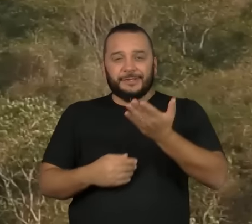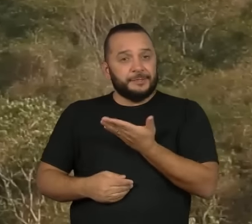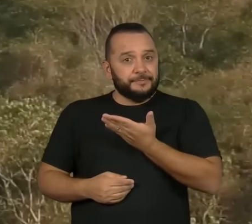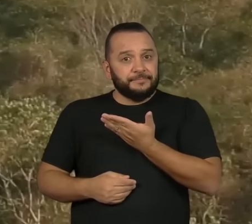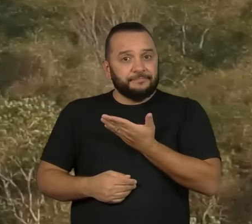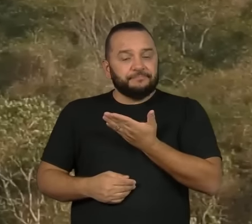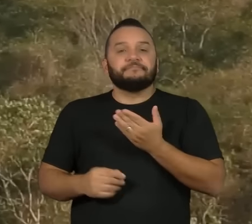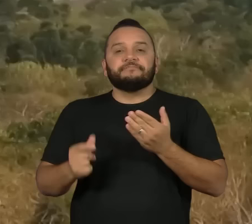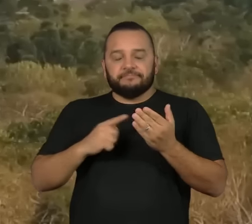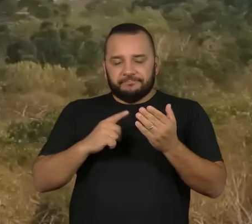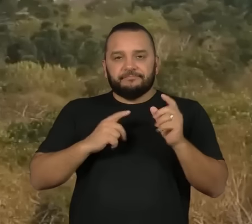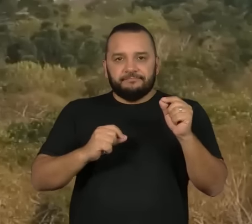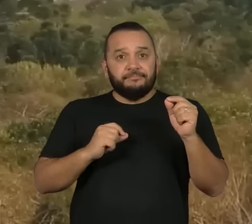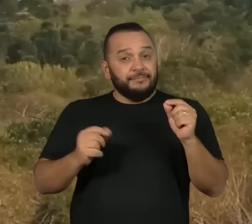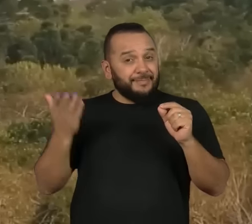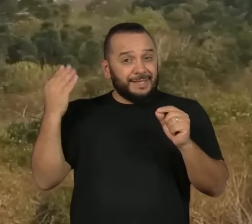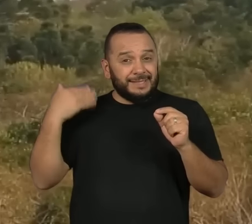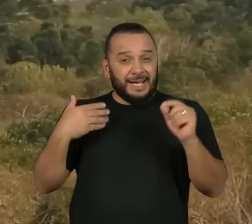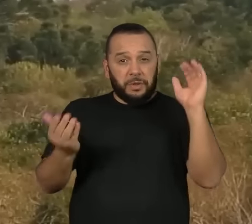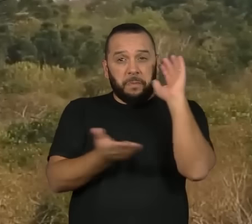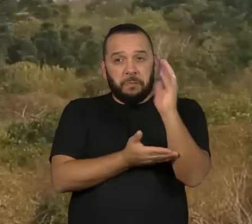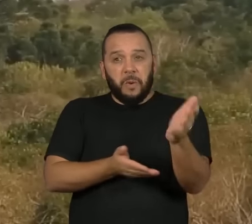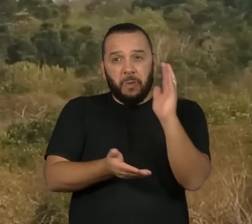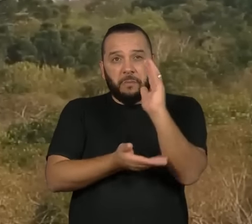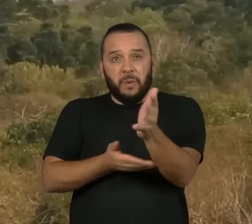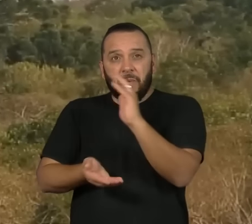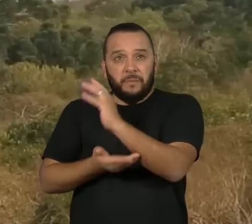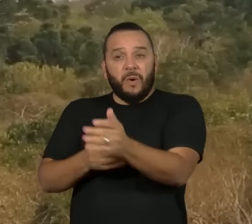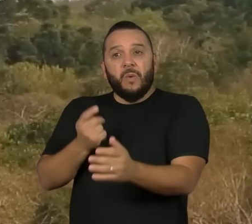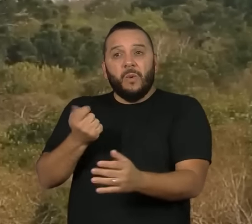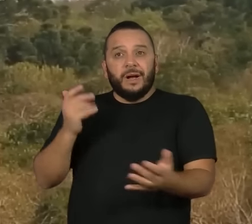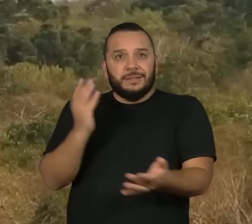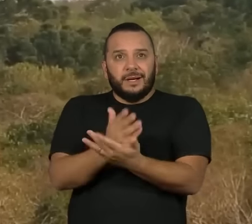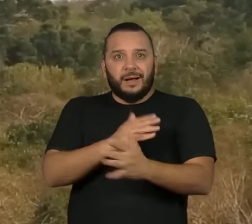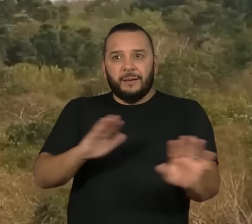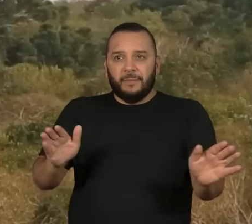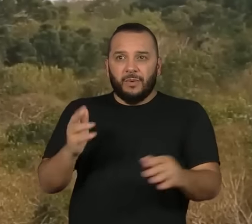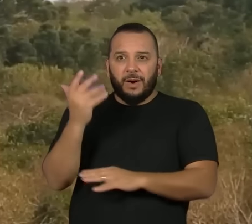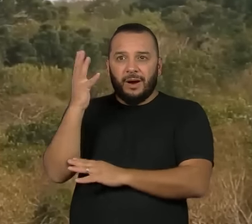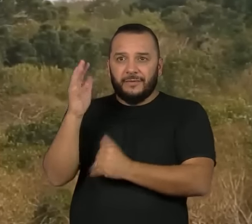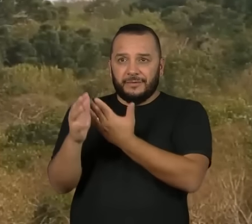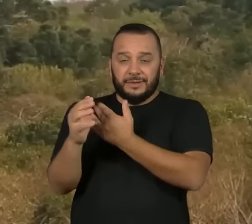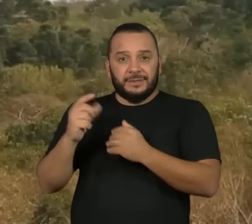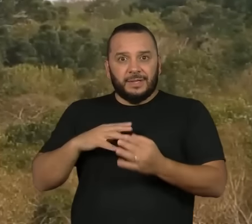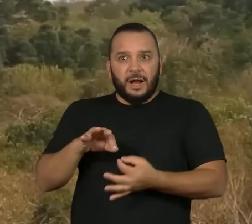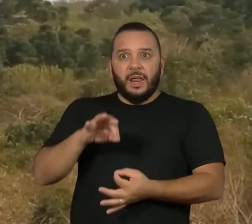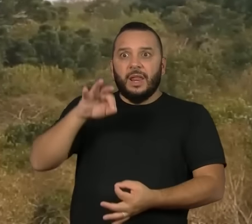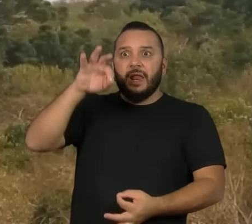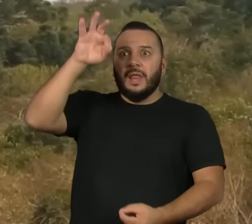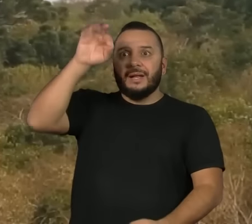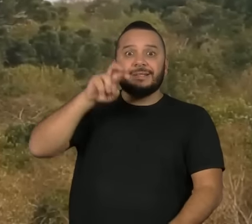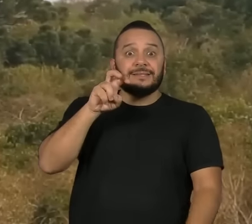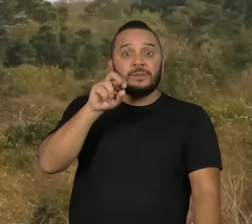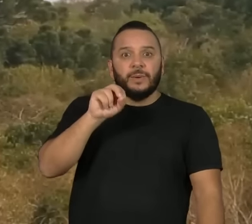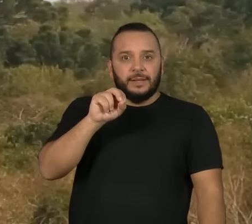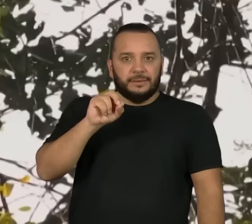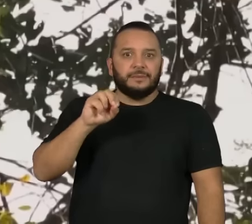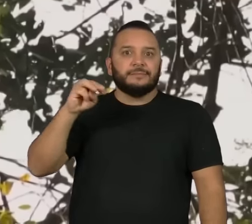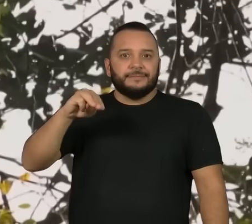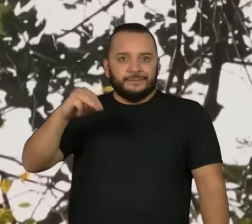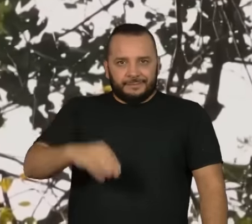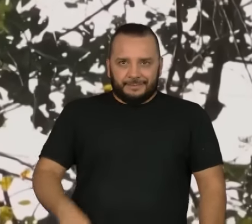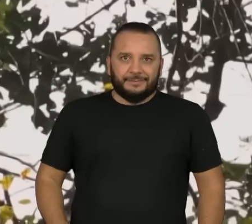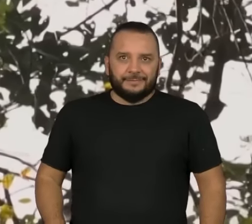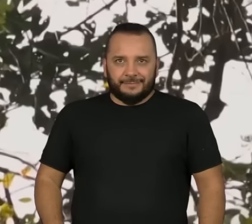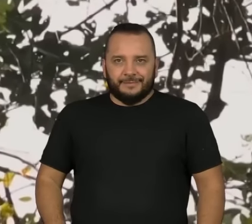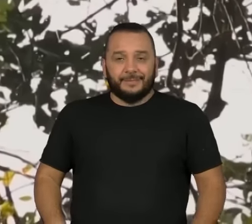superexploração da madeira quase acaba com a árvore símbolo do estado, que chega a cerca de 50 metros de altura.